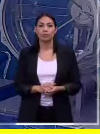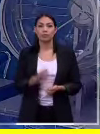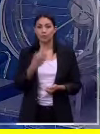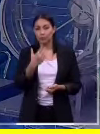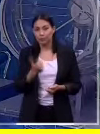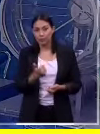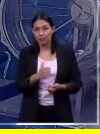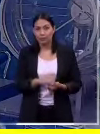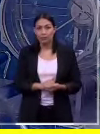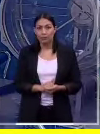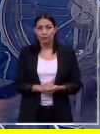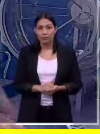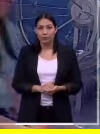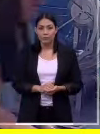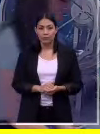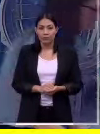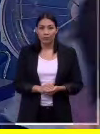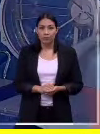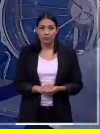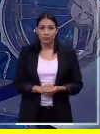bem.